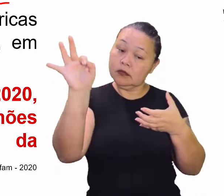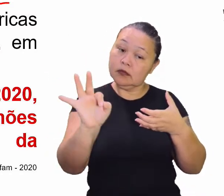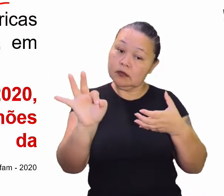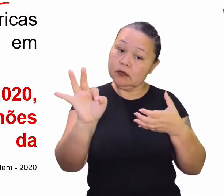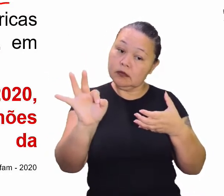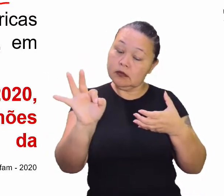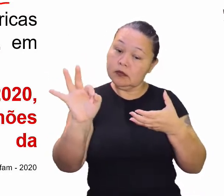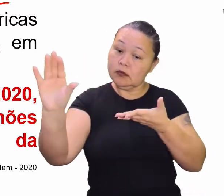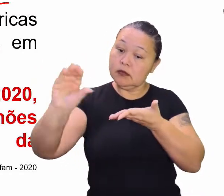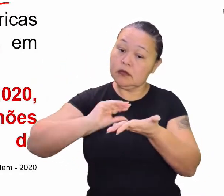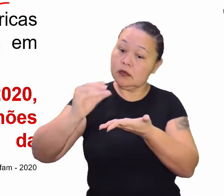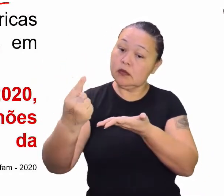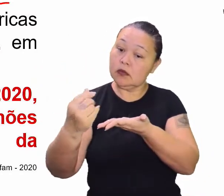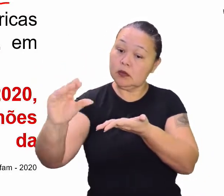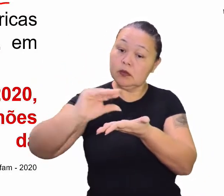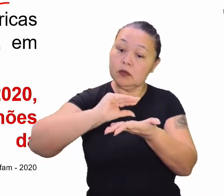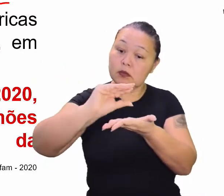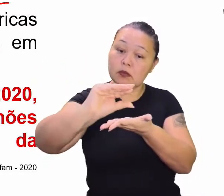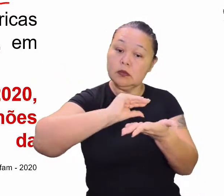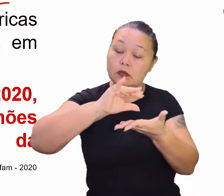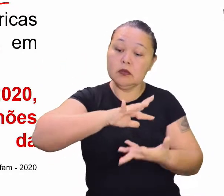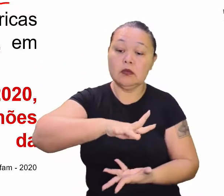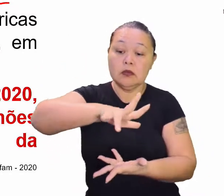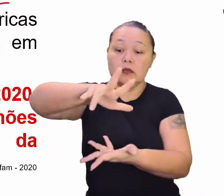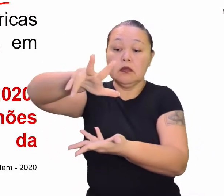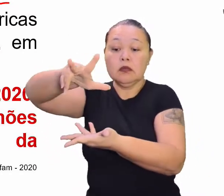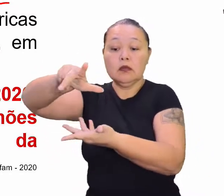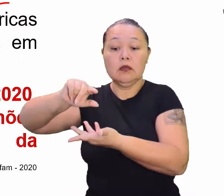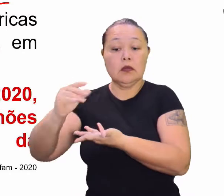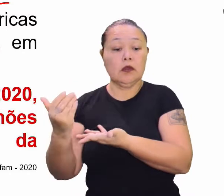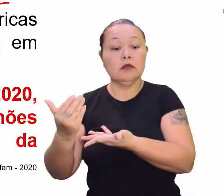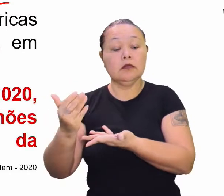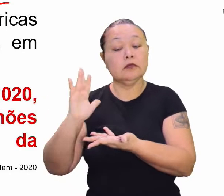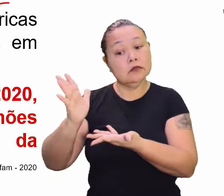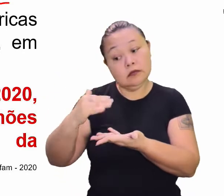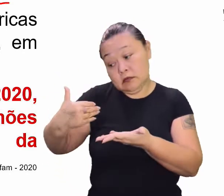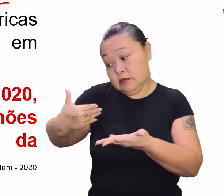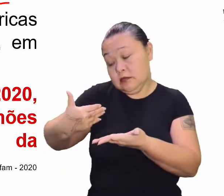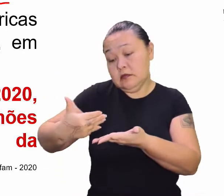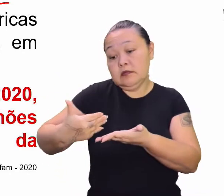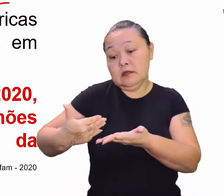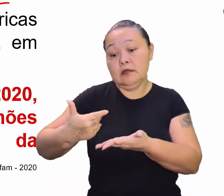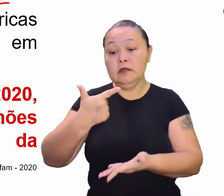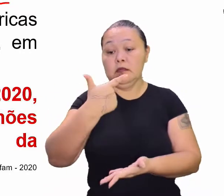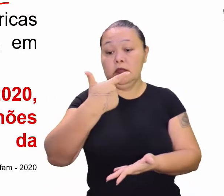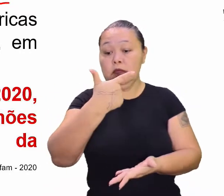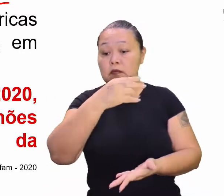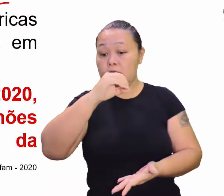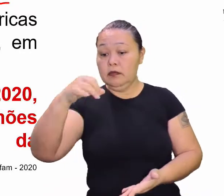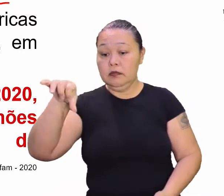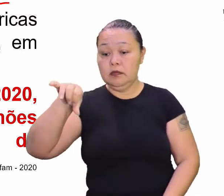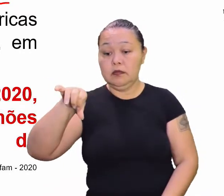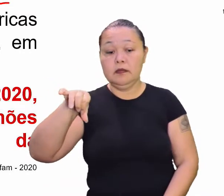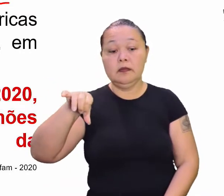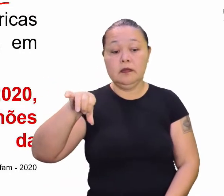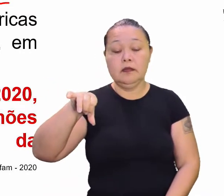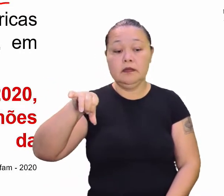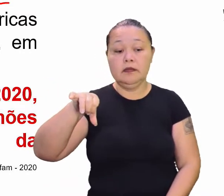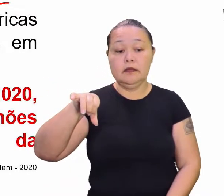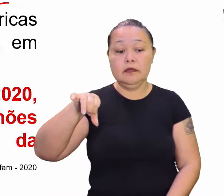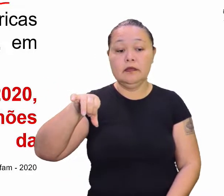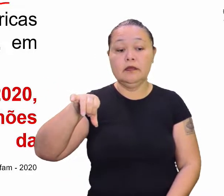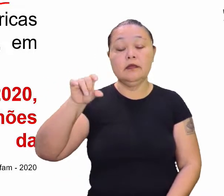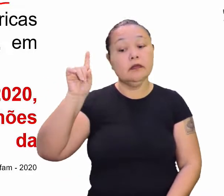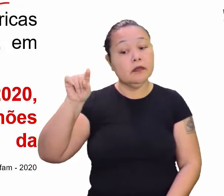71% de toda a renda mundial. Isso já agora no nosso tempo, 2009.